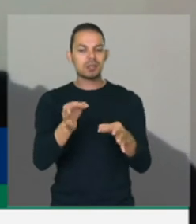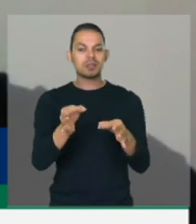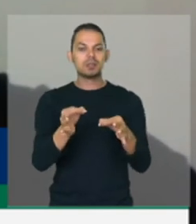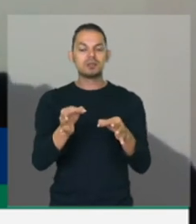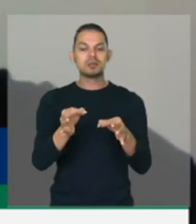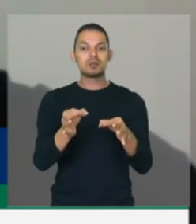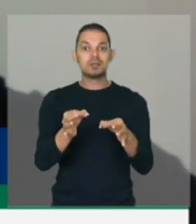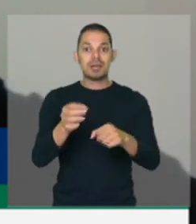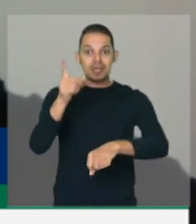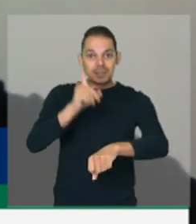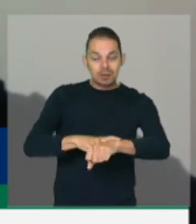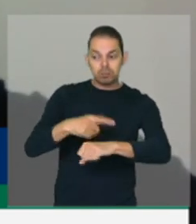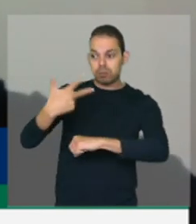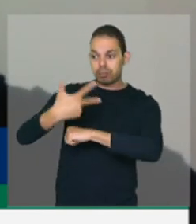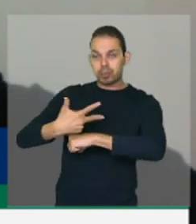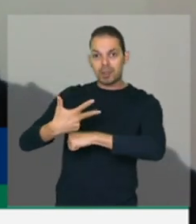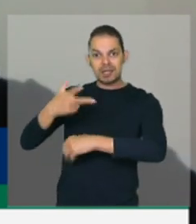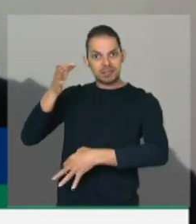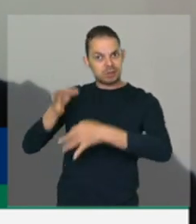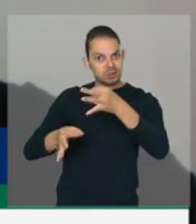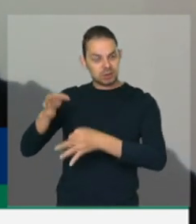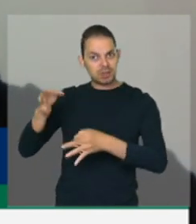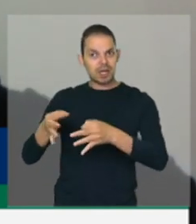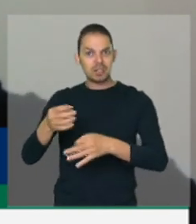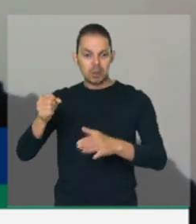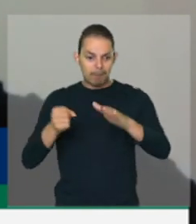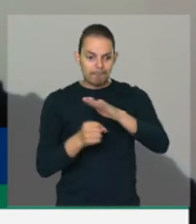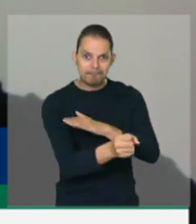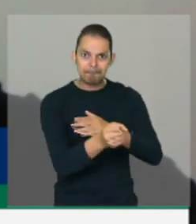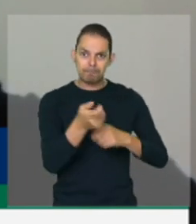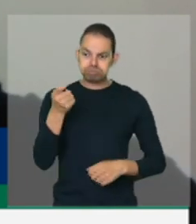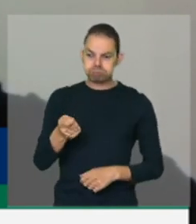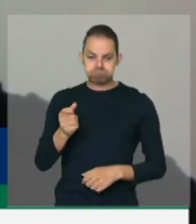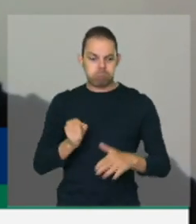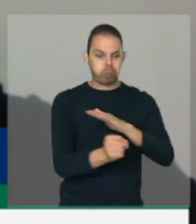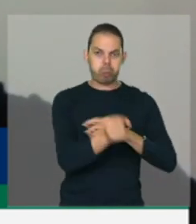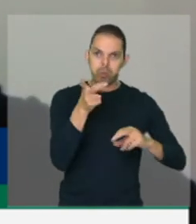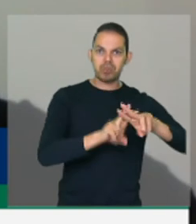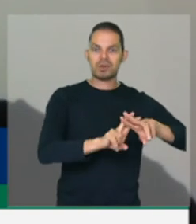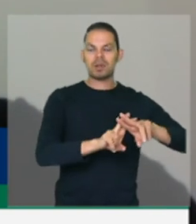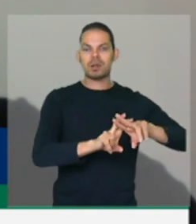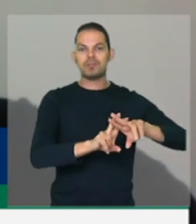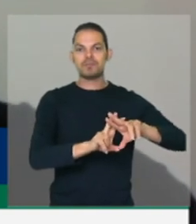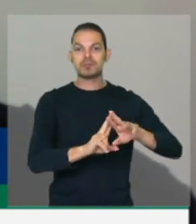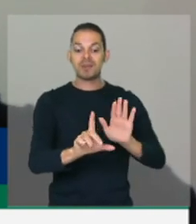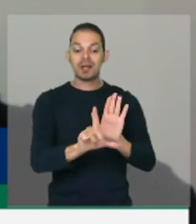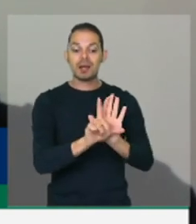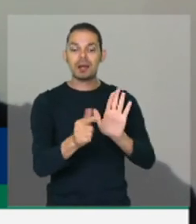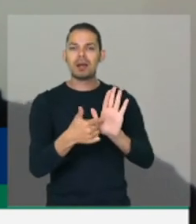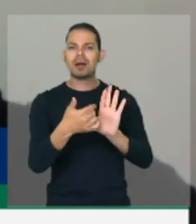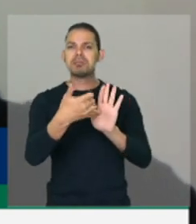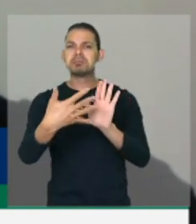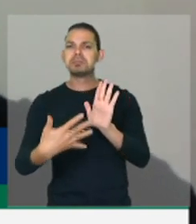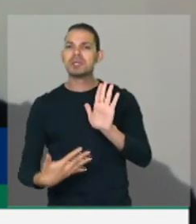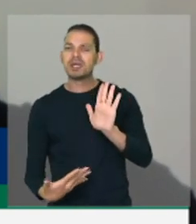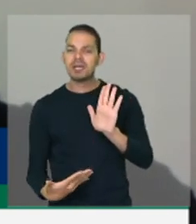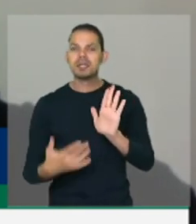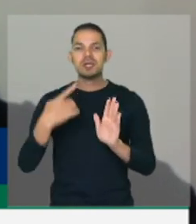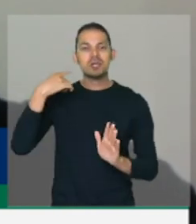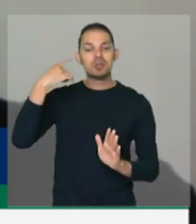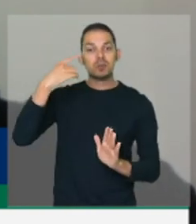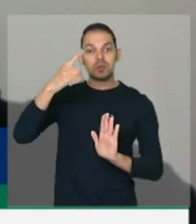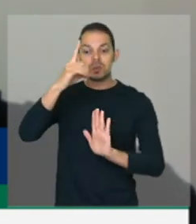aquele momento, por aquela fala, e já preso, conduzido coercitivamente? O ordenamento jurídico, todo o direito